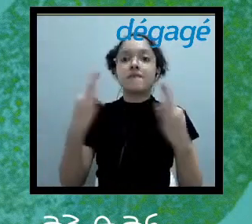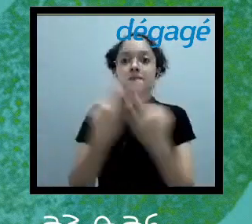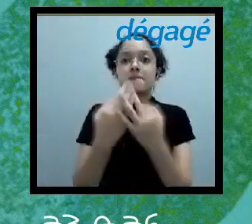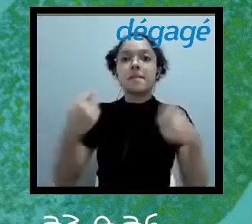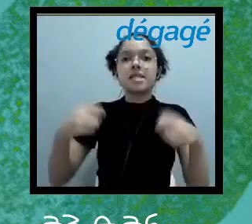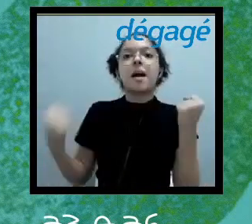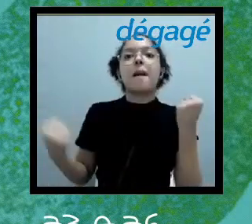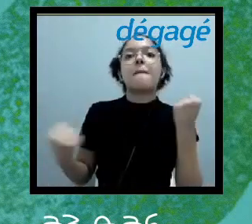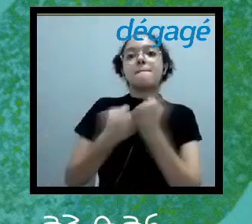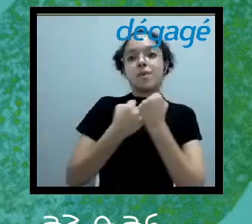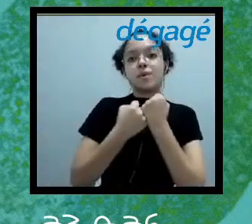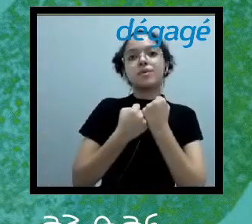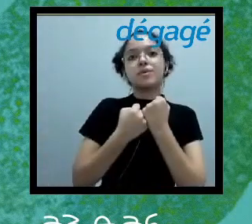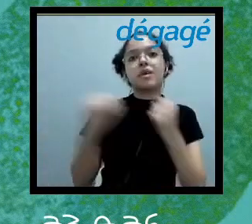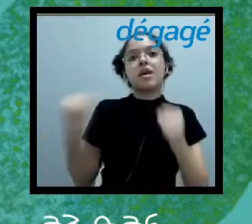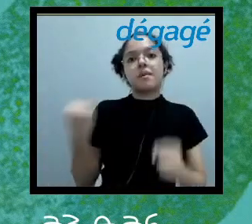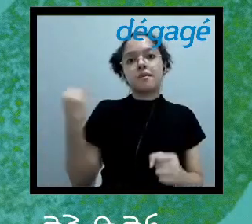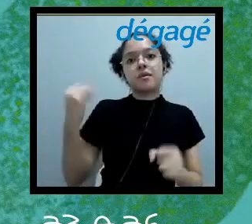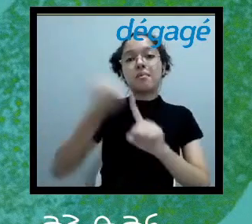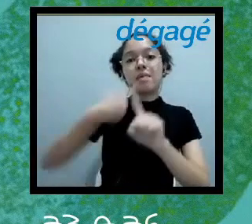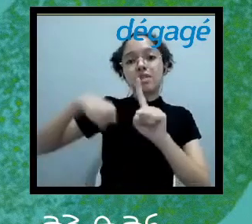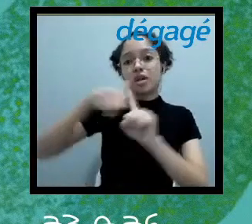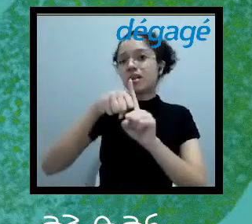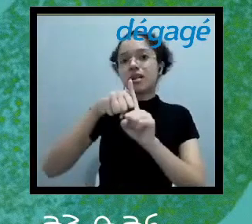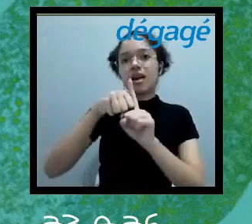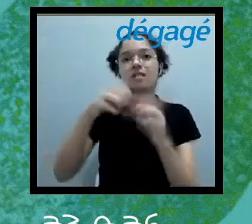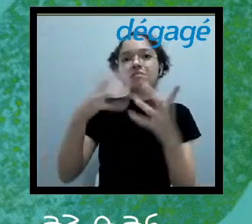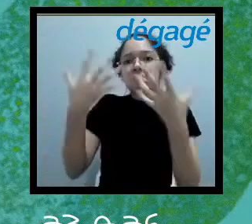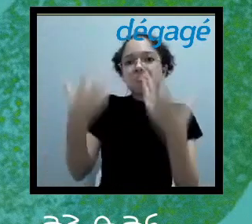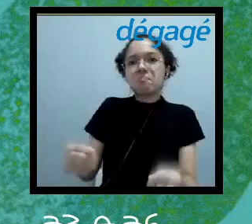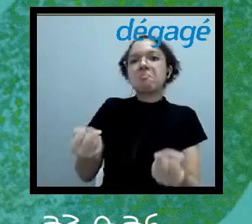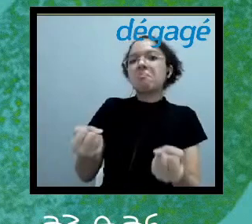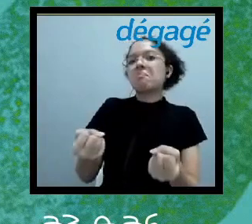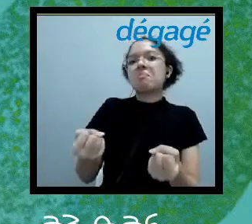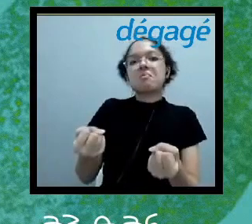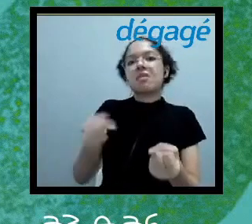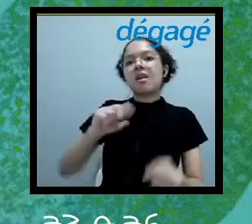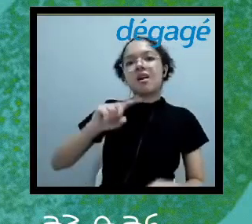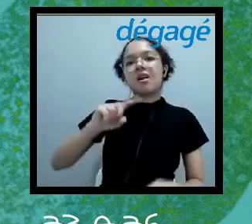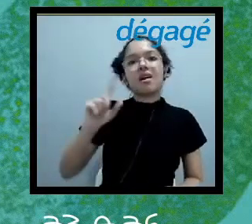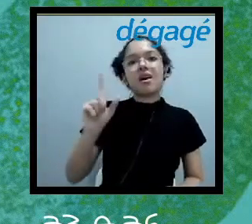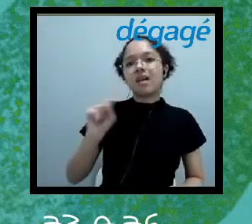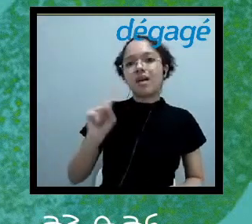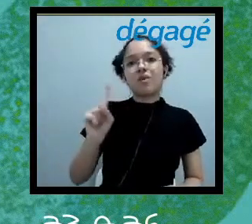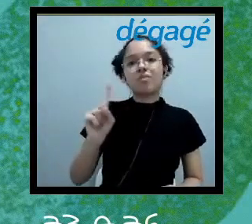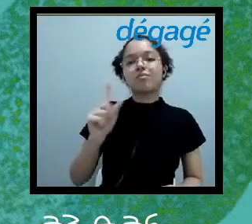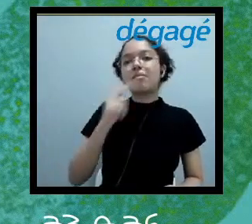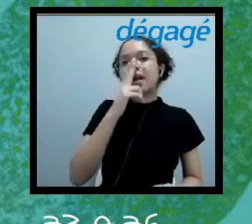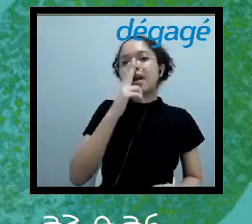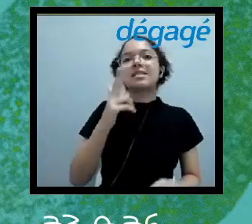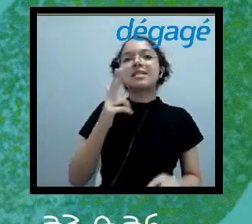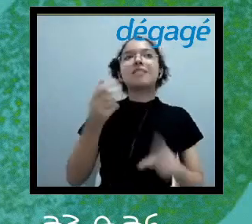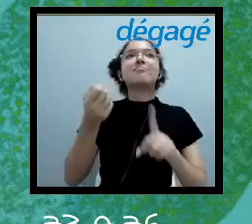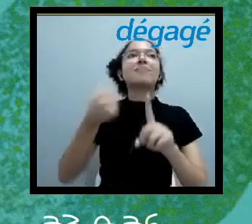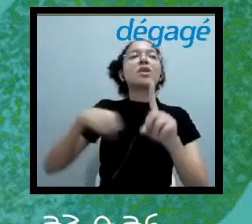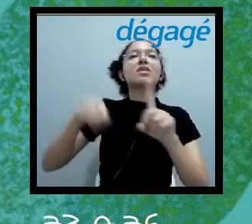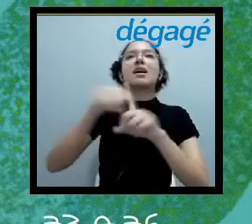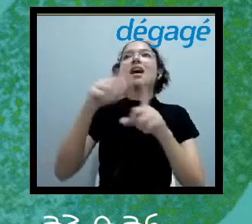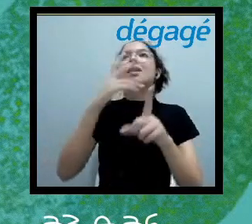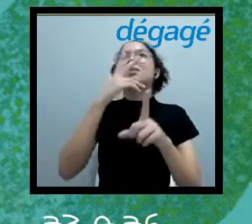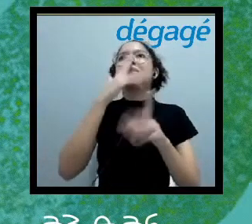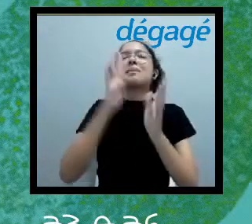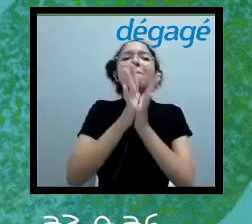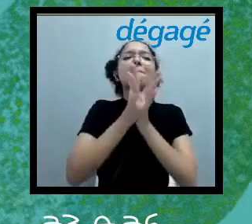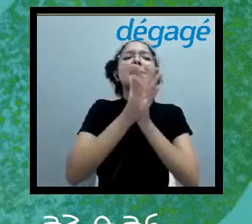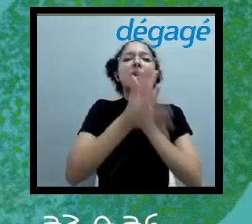a sociedade não está acolhendo ainda. A gente está muito engatinhando para que esses projetos eles possam tomar